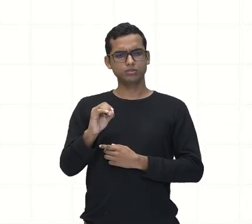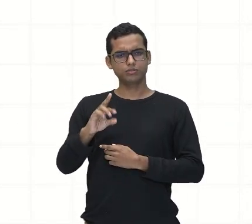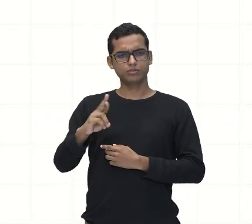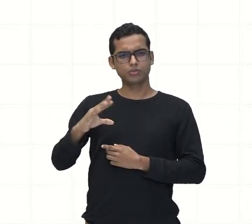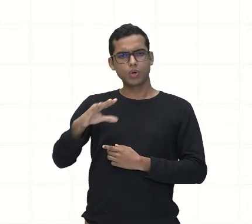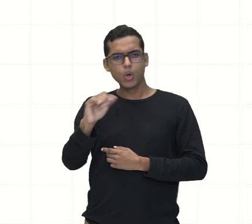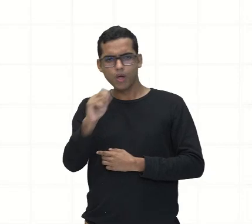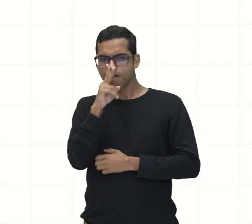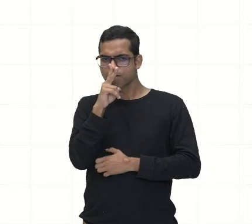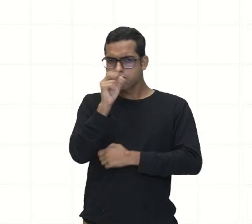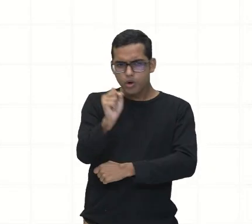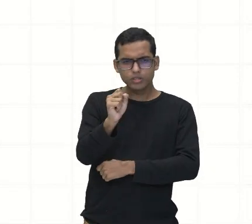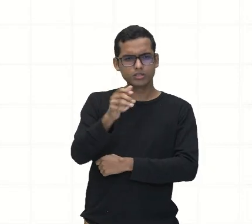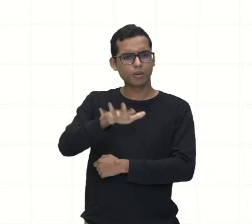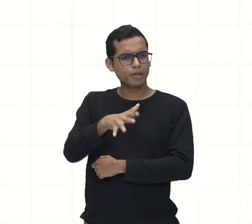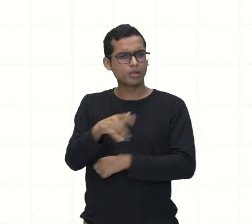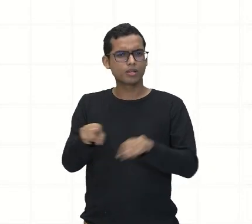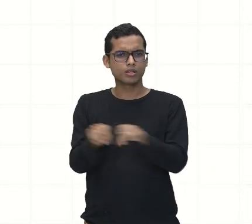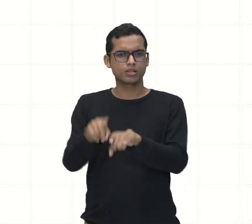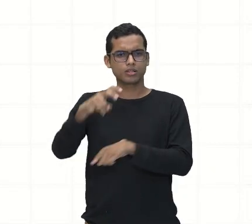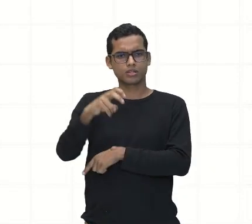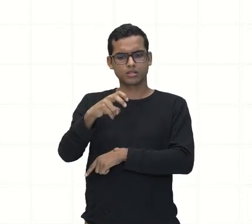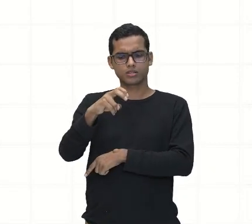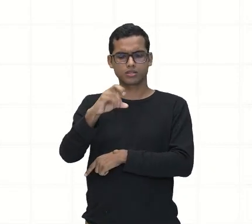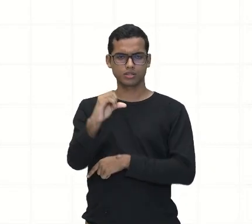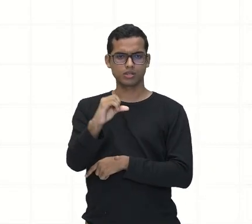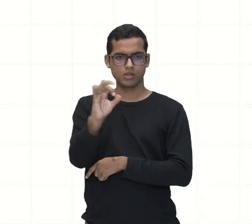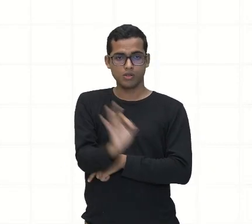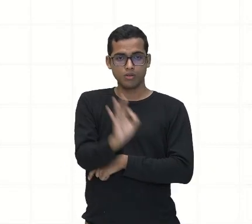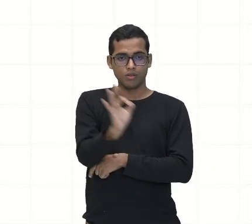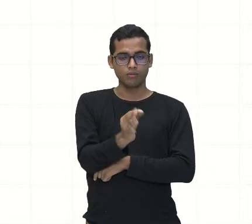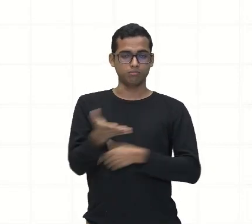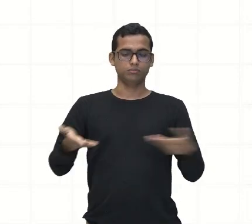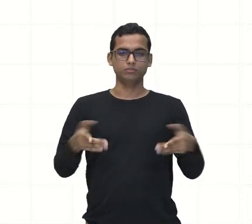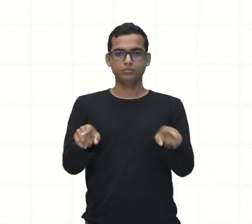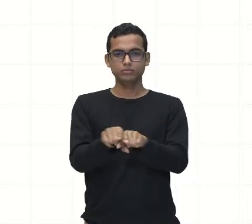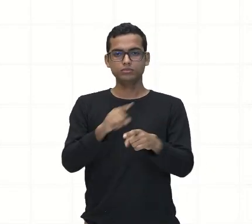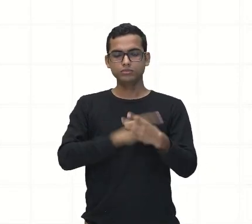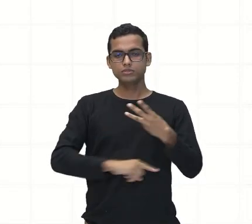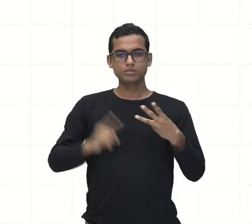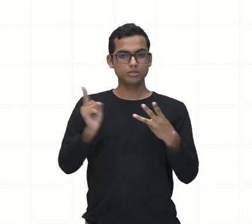né? 59%. Já o Neymar,